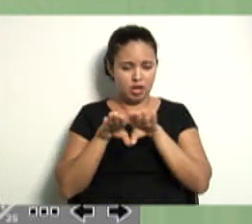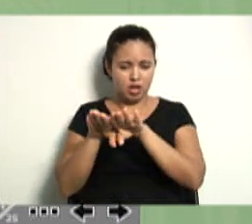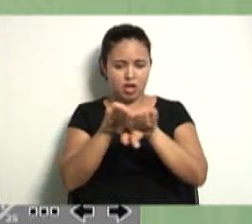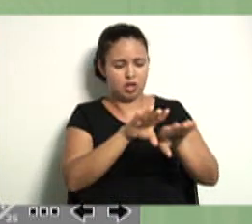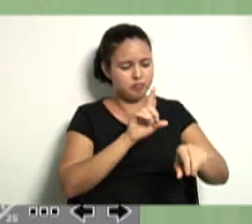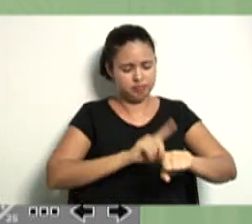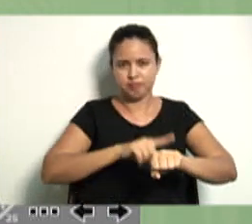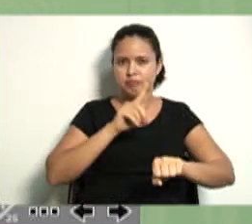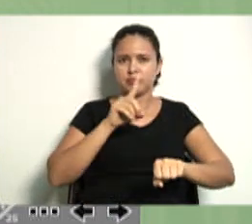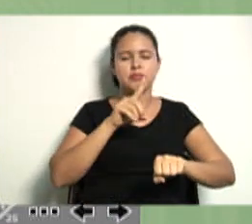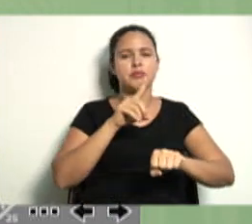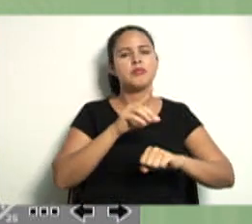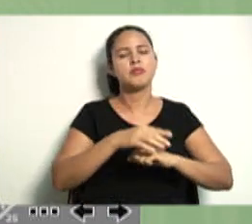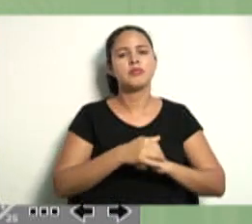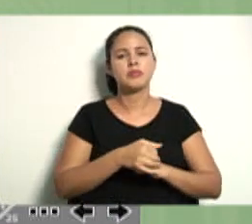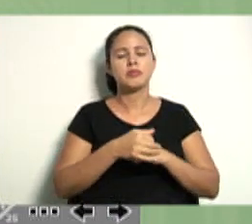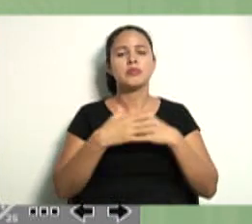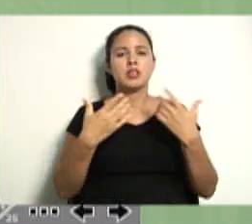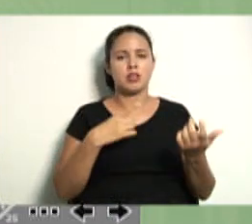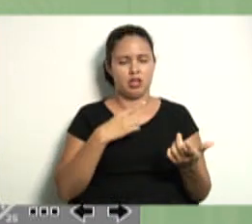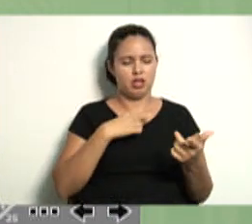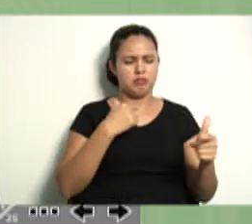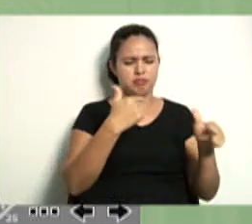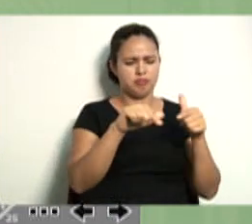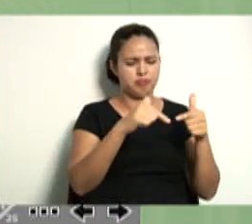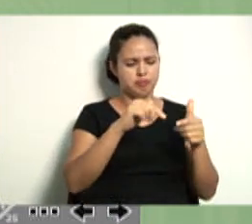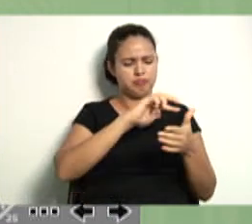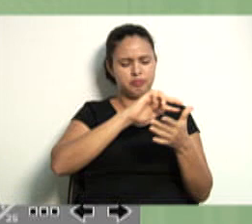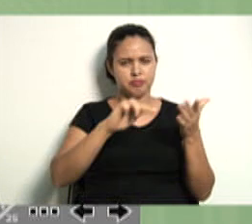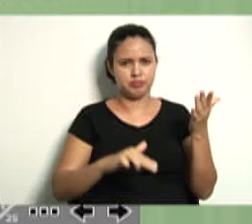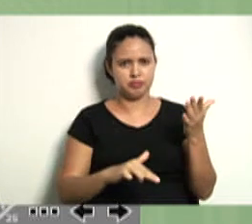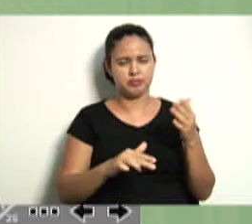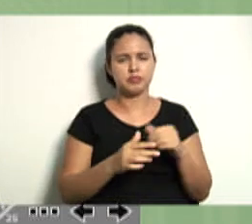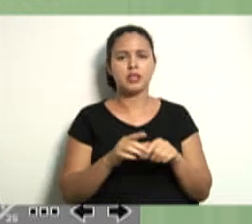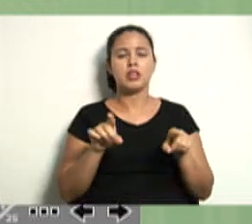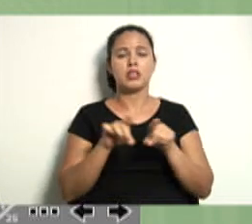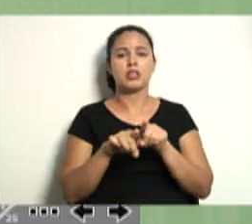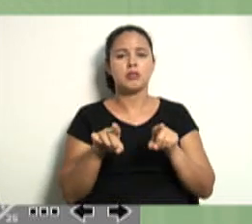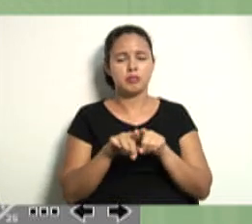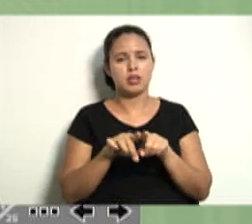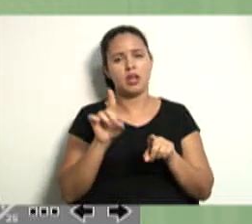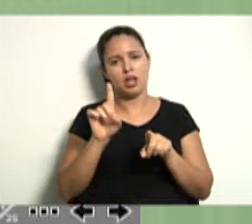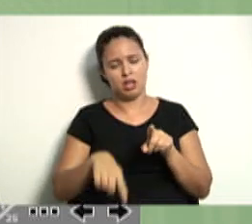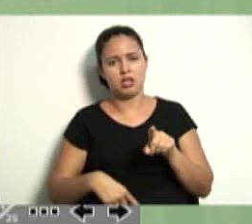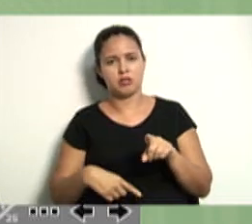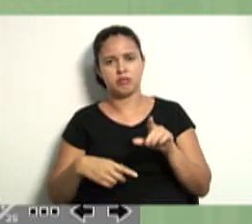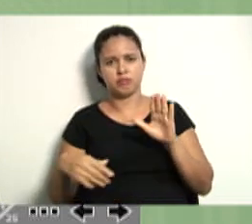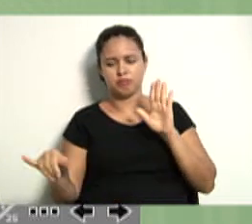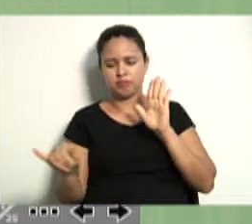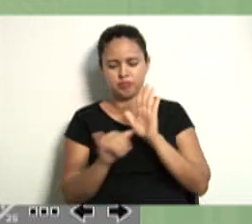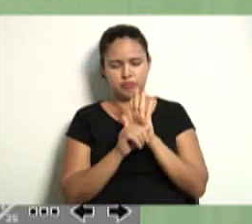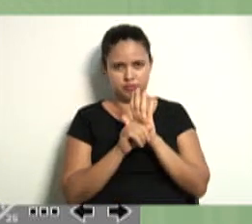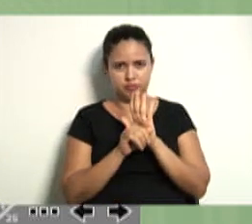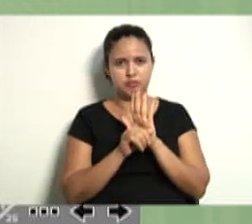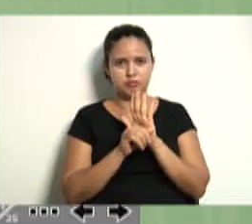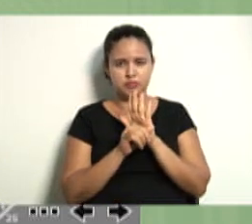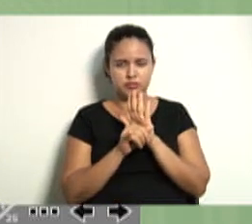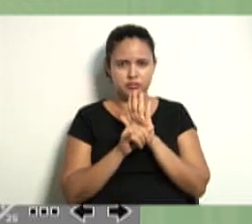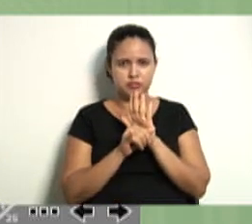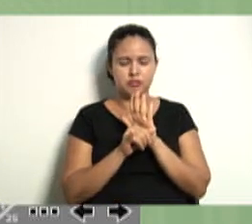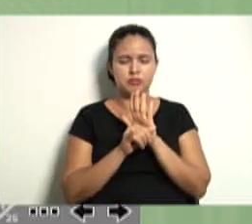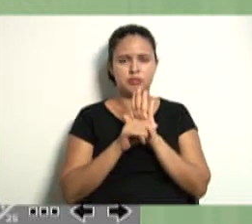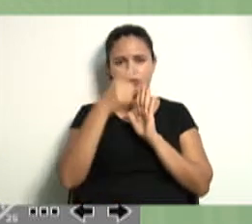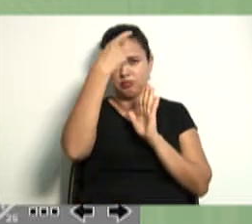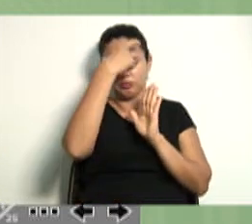se trabalhar. Vimos também que é uma forma de identificação